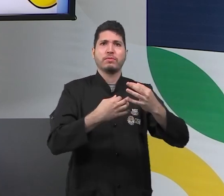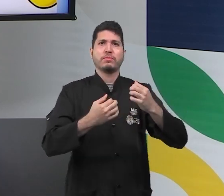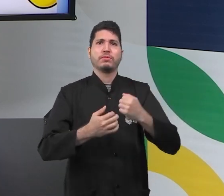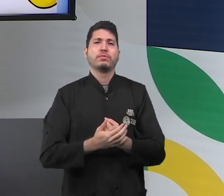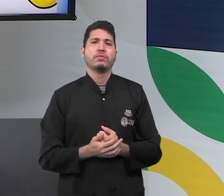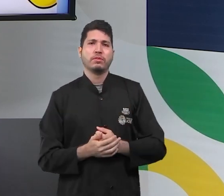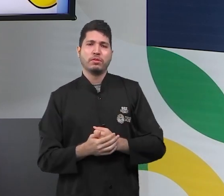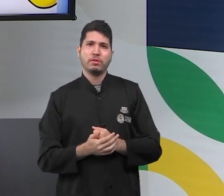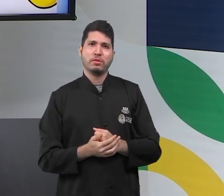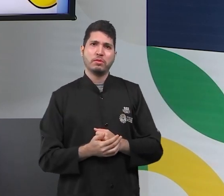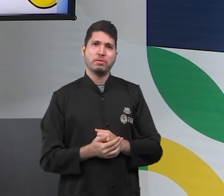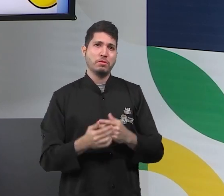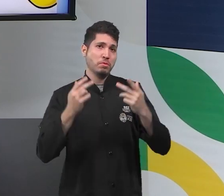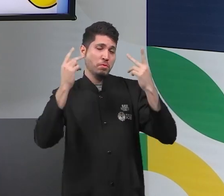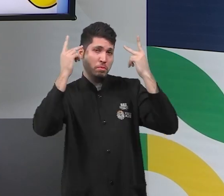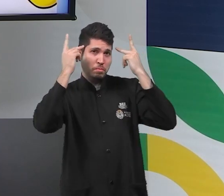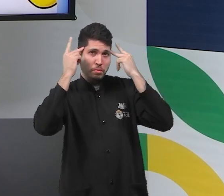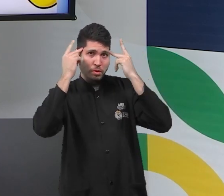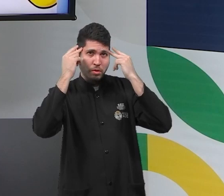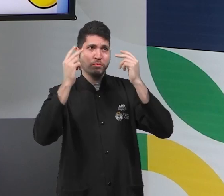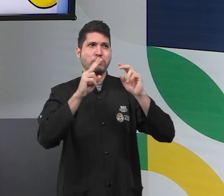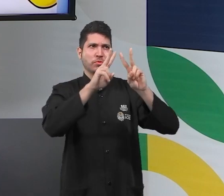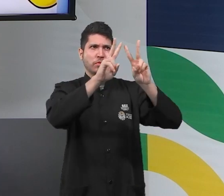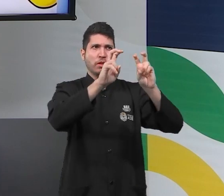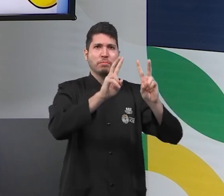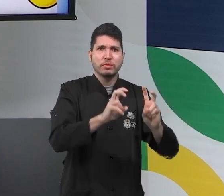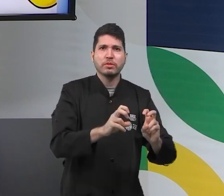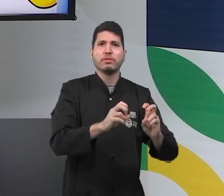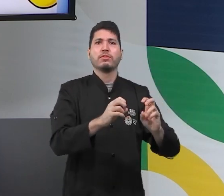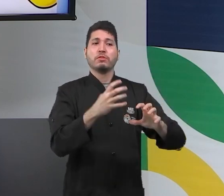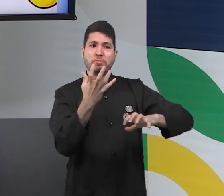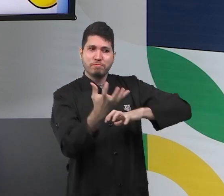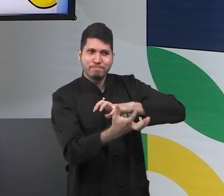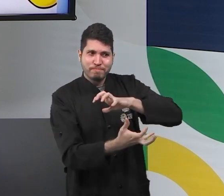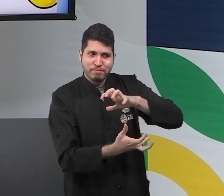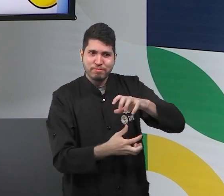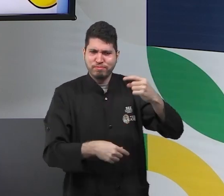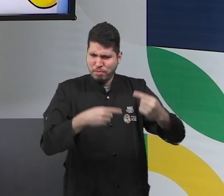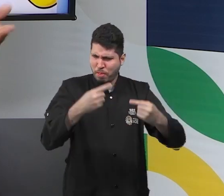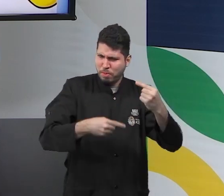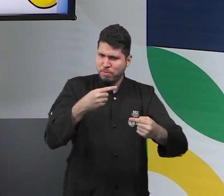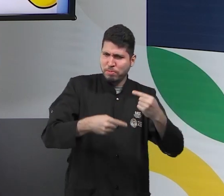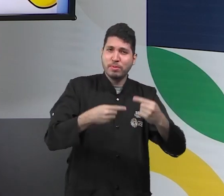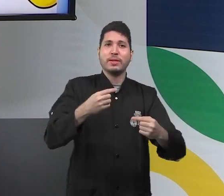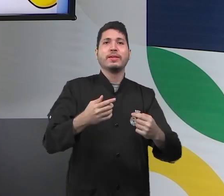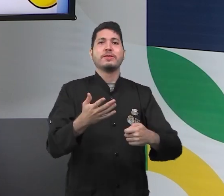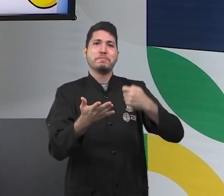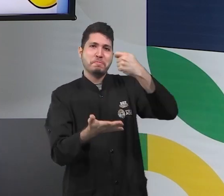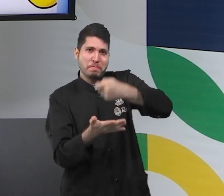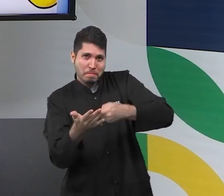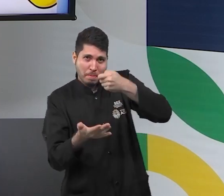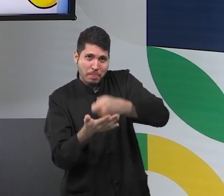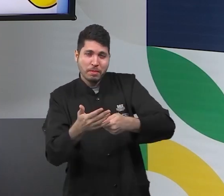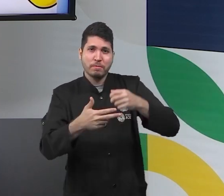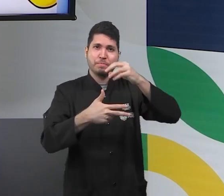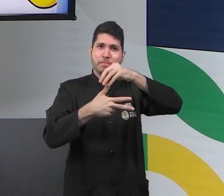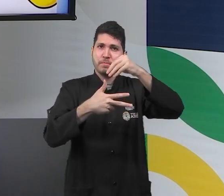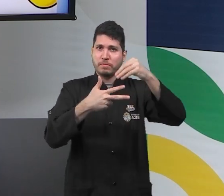interesse coletivo, é um tema polêmica, é aqueles temas que geralmente são cobrados no Enem, por exemplo. Então